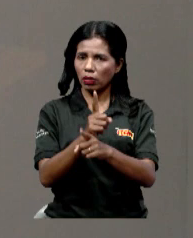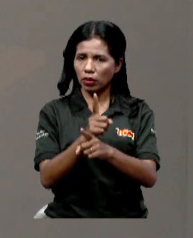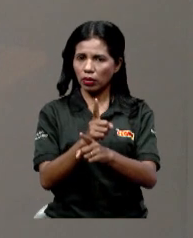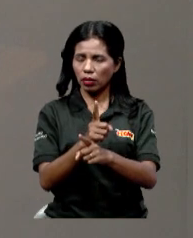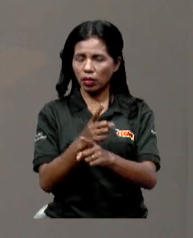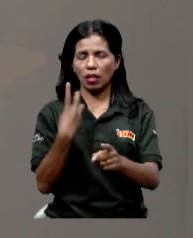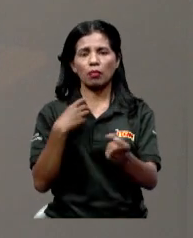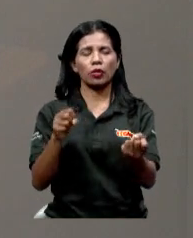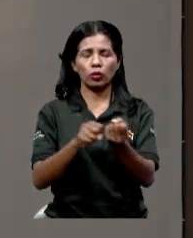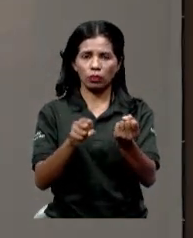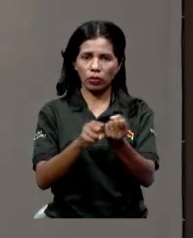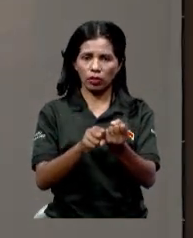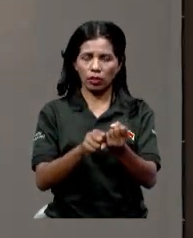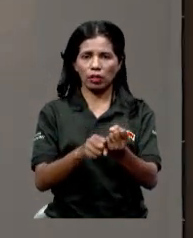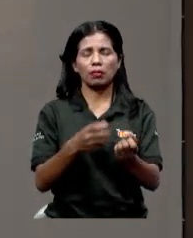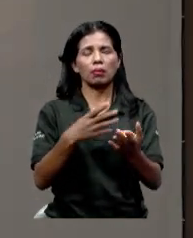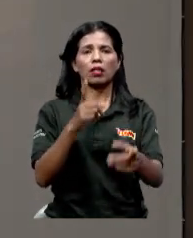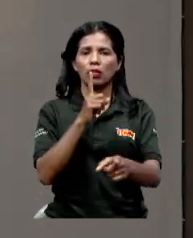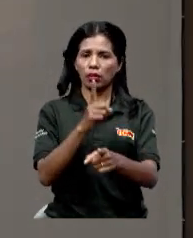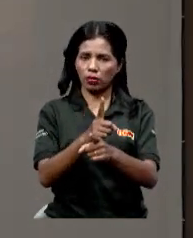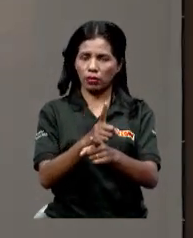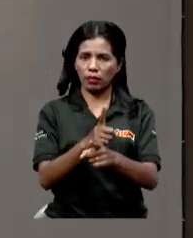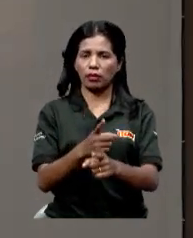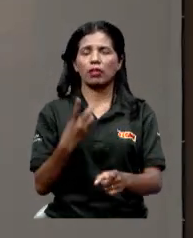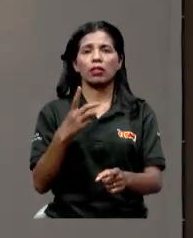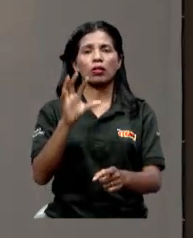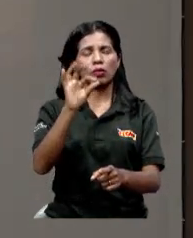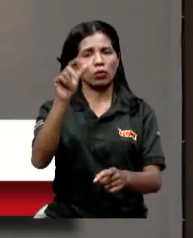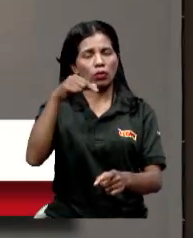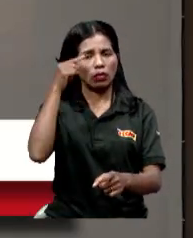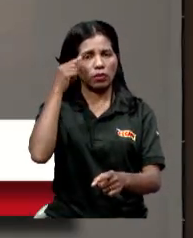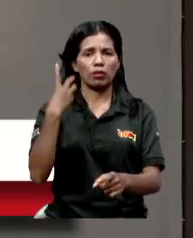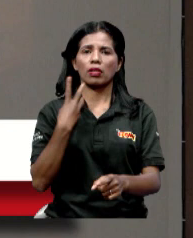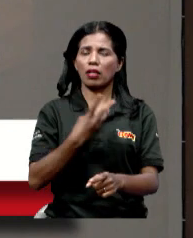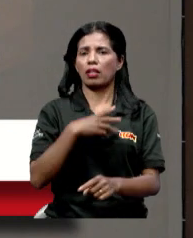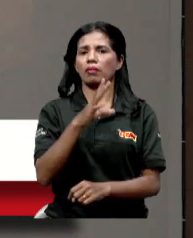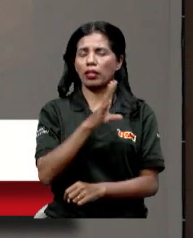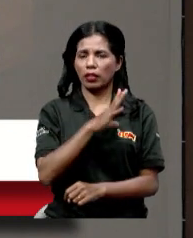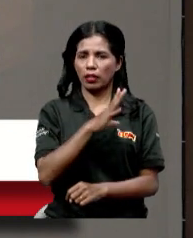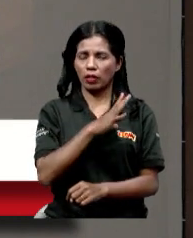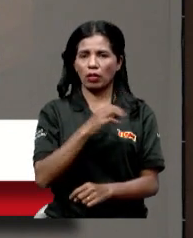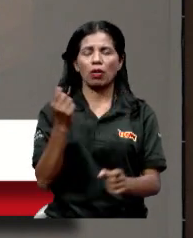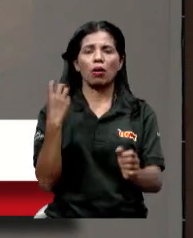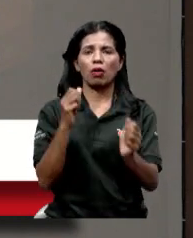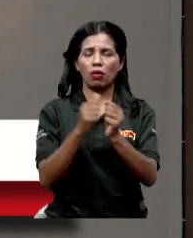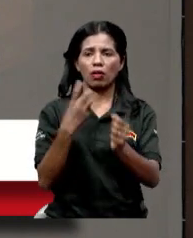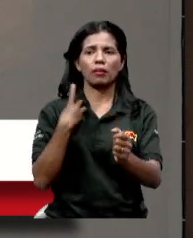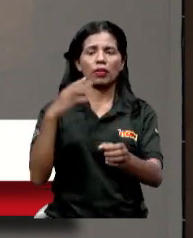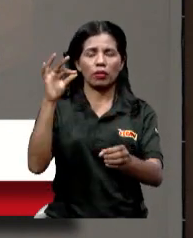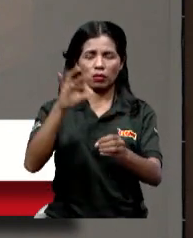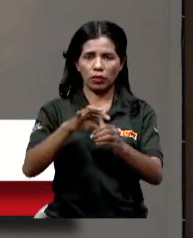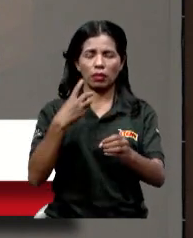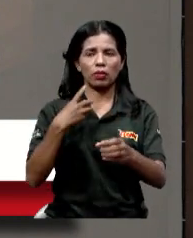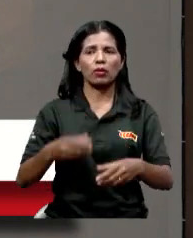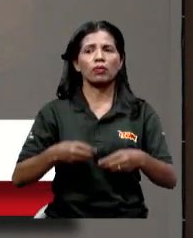apoia, vou ter bem laos. Mas não no governo nian, a mim reencata que o a mim voto, não bem mas a mim for, mas